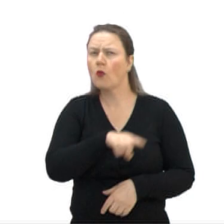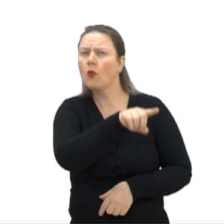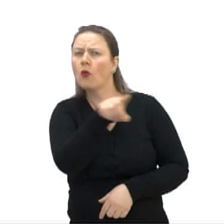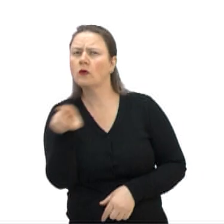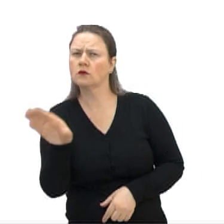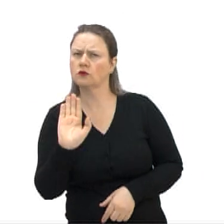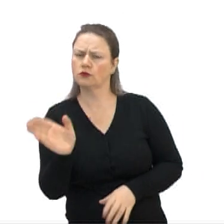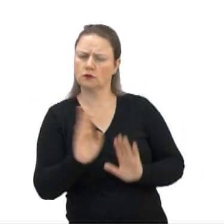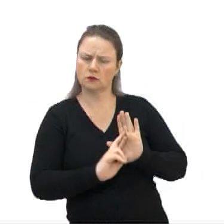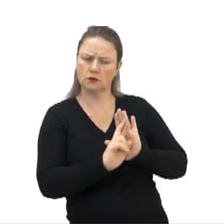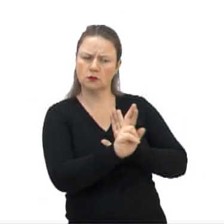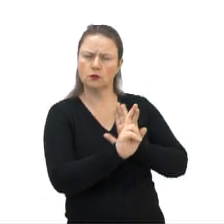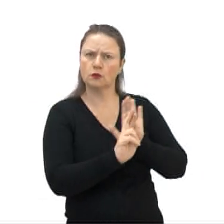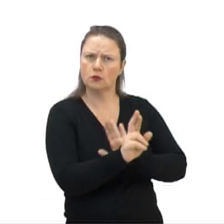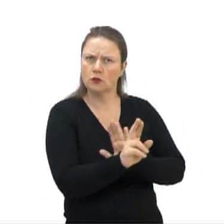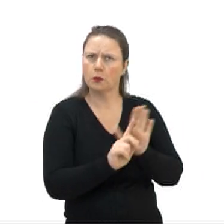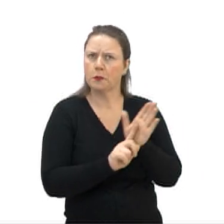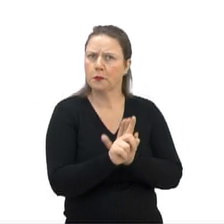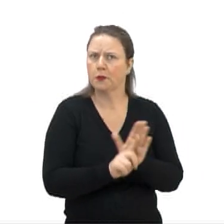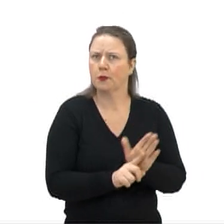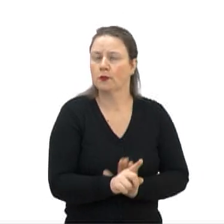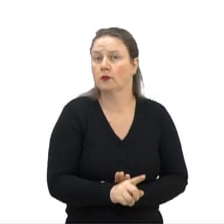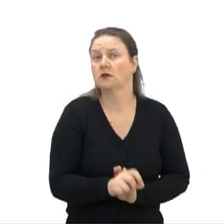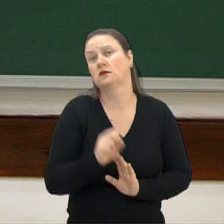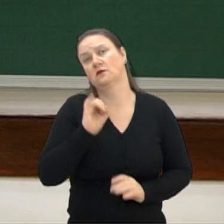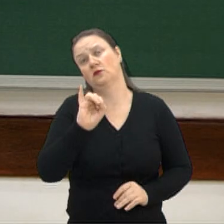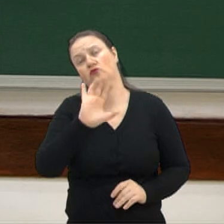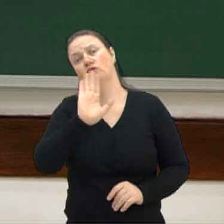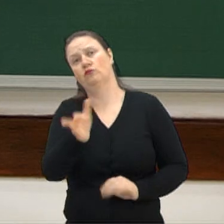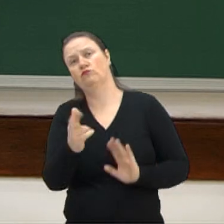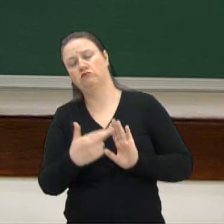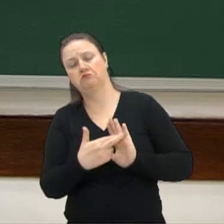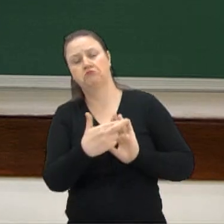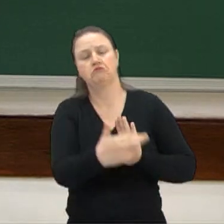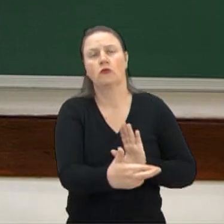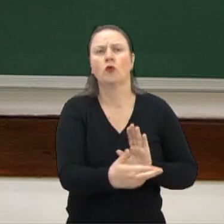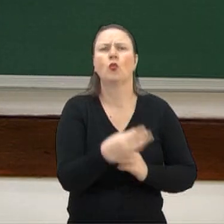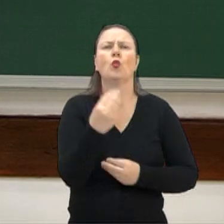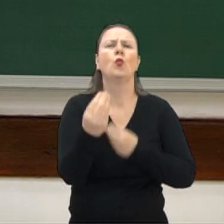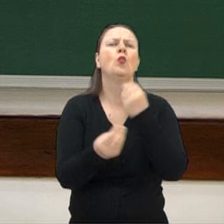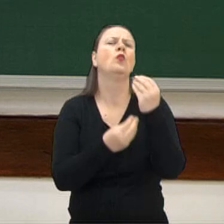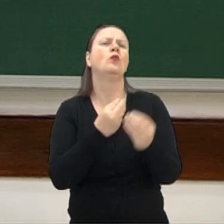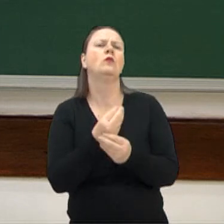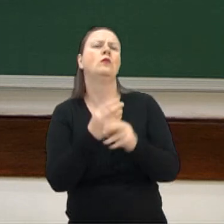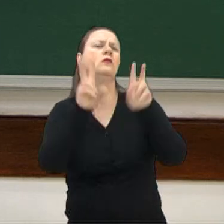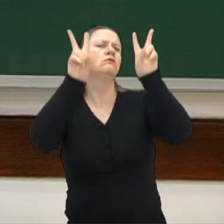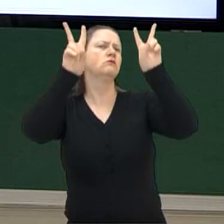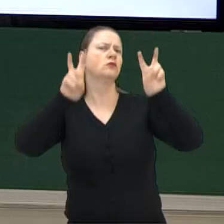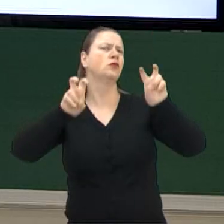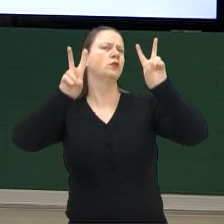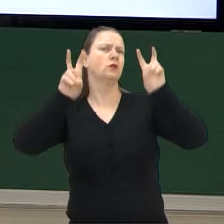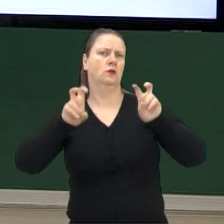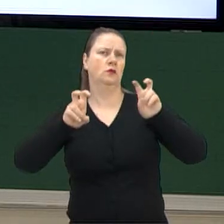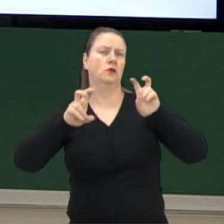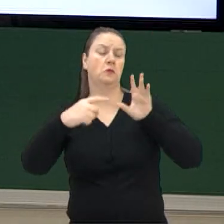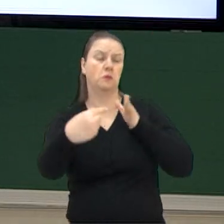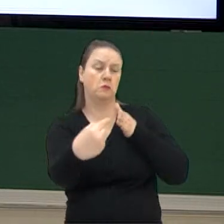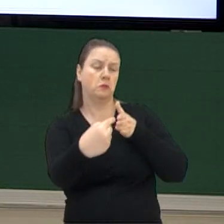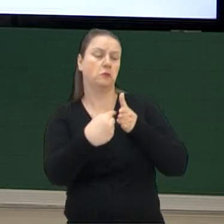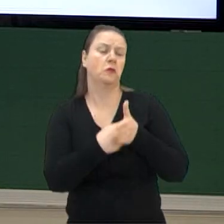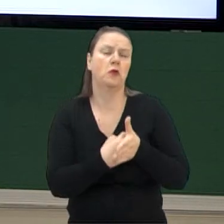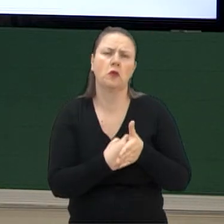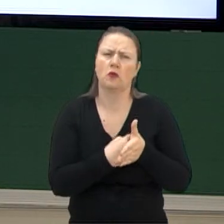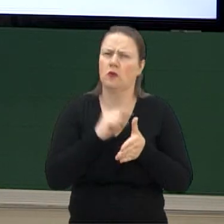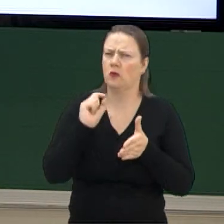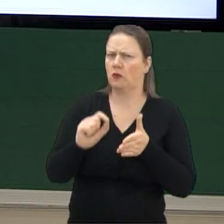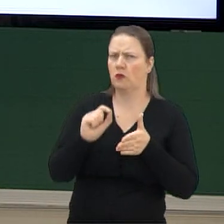uma pesquisa? Só para a gente pensar. E se você já respondeu, qual era o assunto quando foi lhe perguntado alguma coisa?